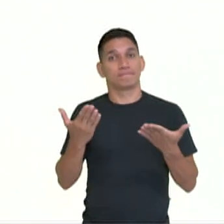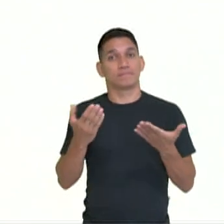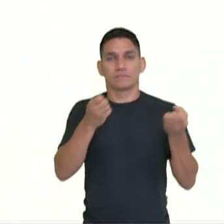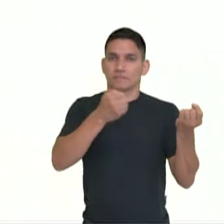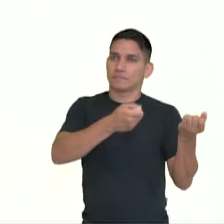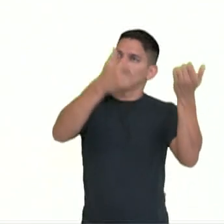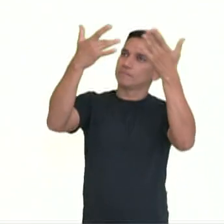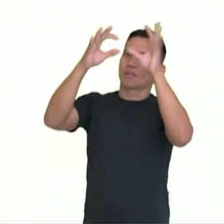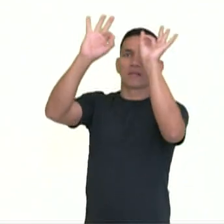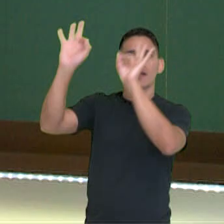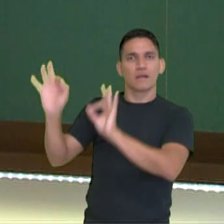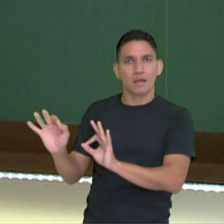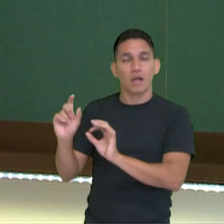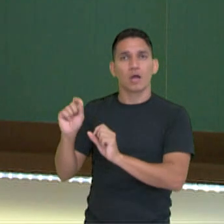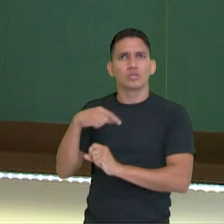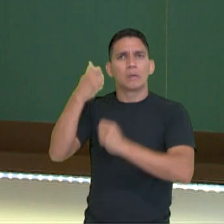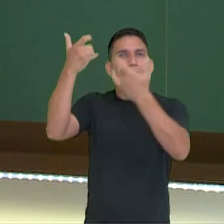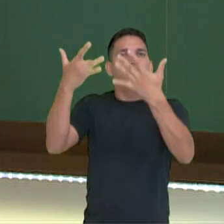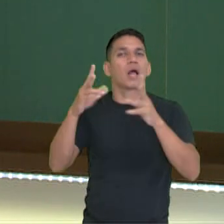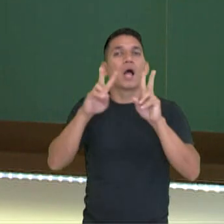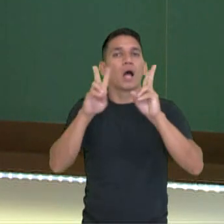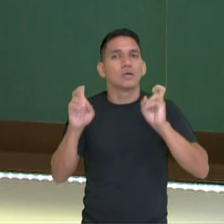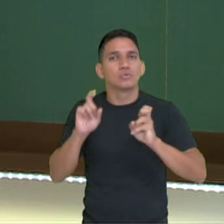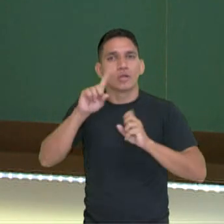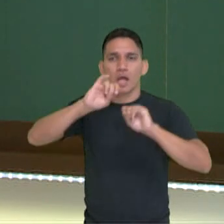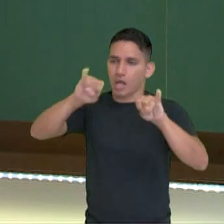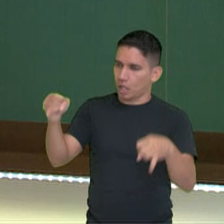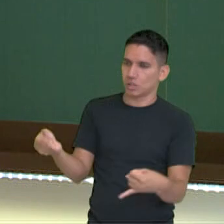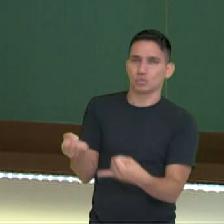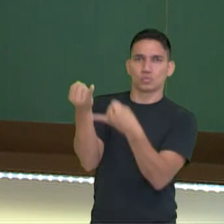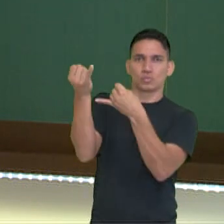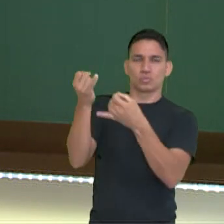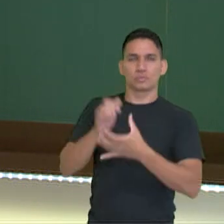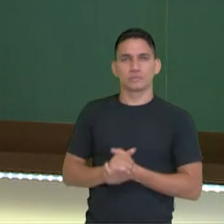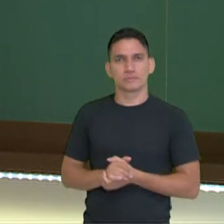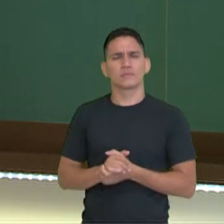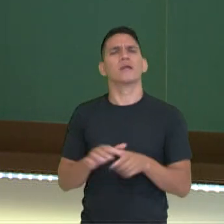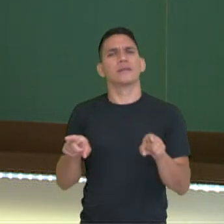Neste vídeo, a gente falou sobre juros